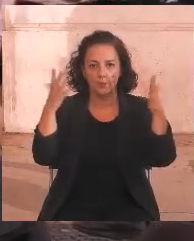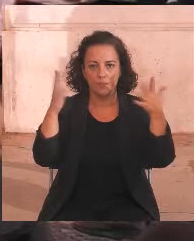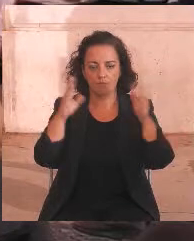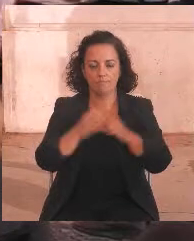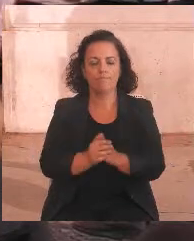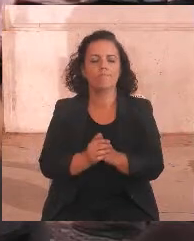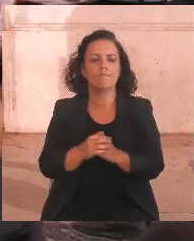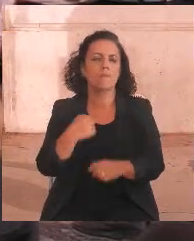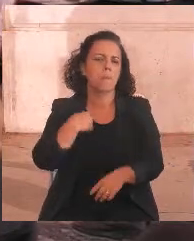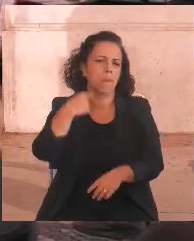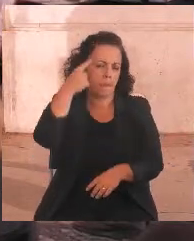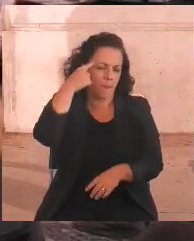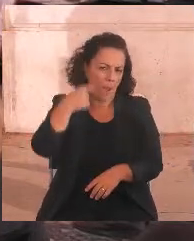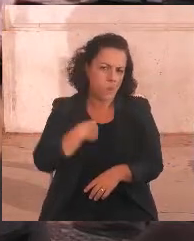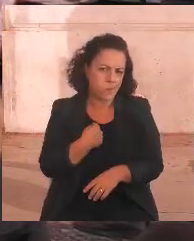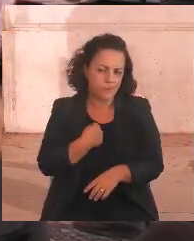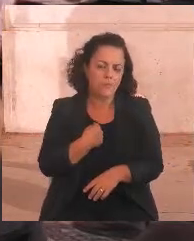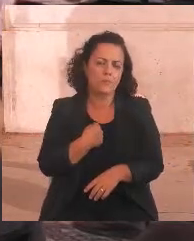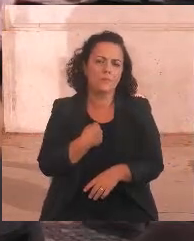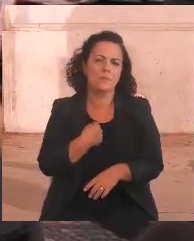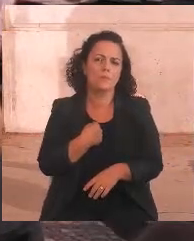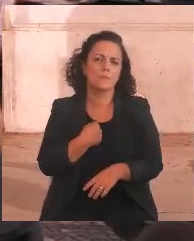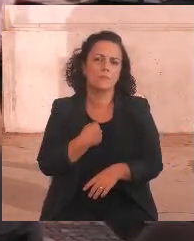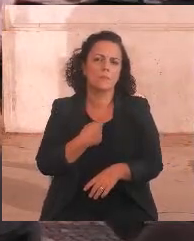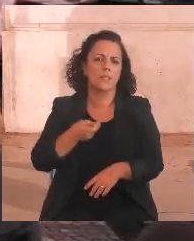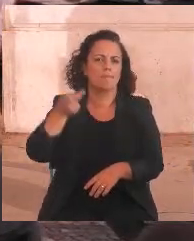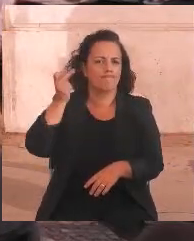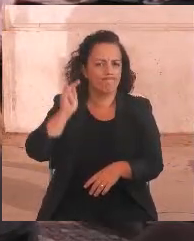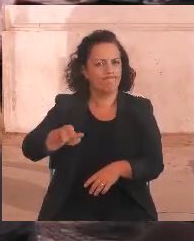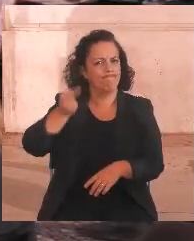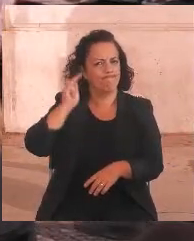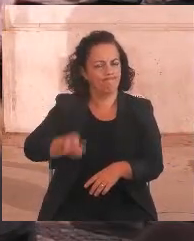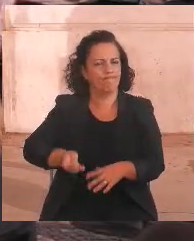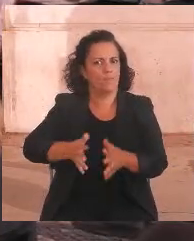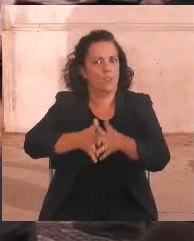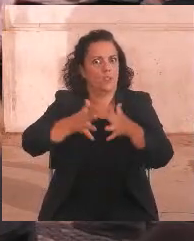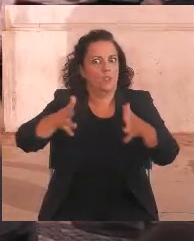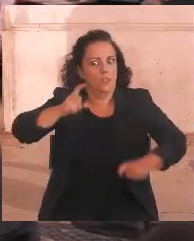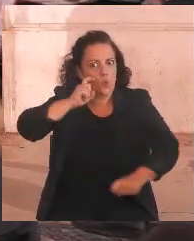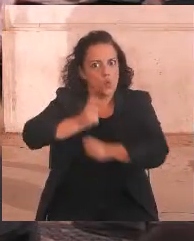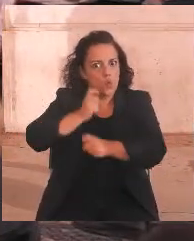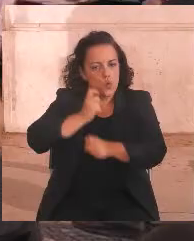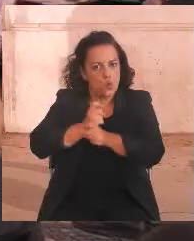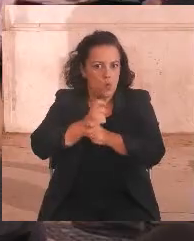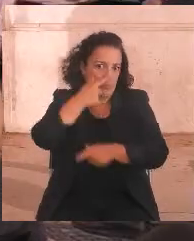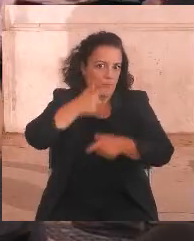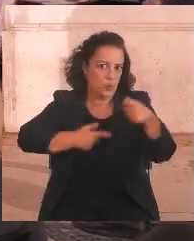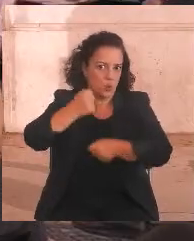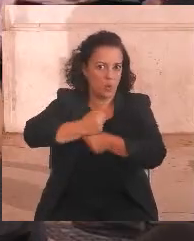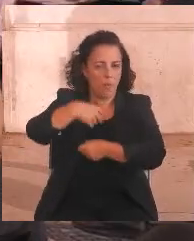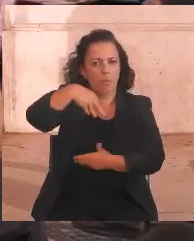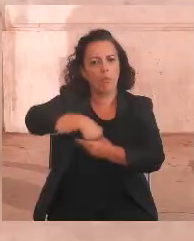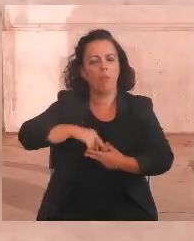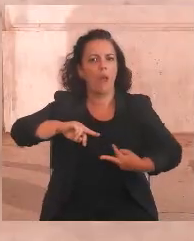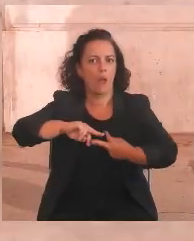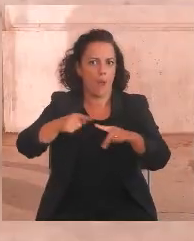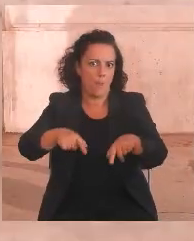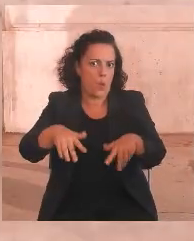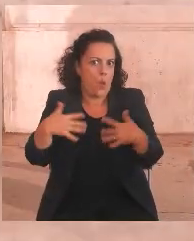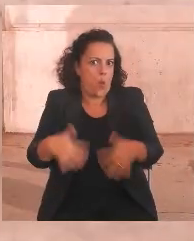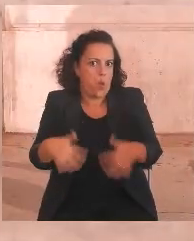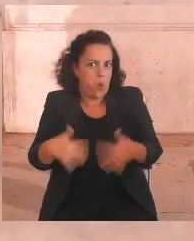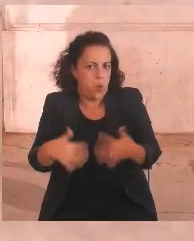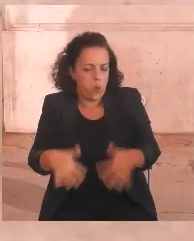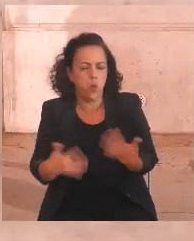Eu sei que foram anos de uma enorme exigência para todos os que trabalham nesta Câmara Municipal,